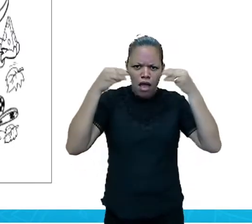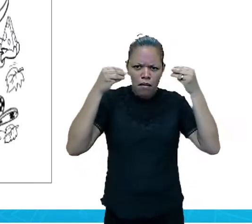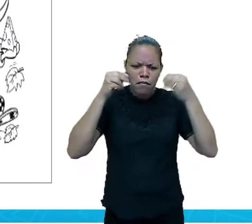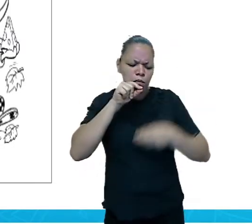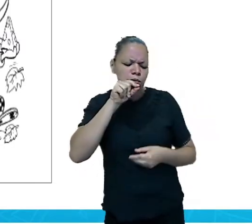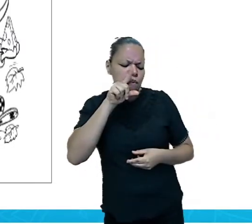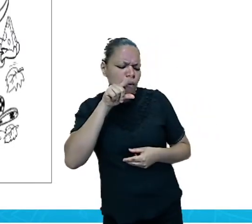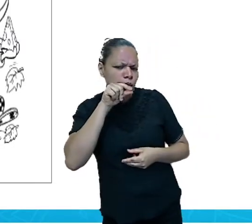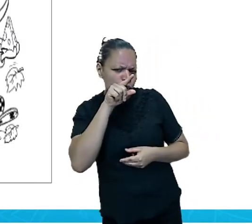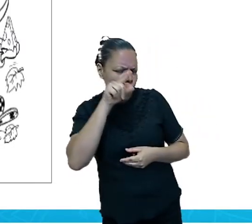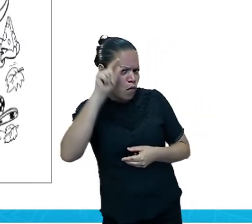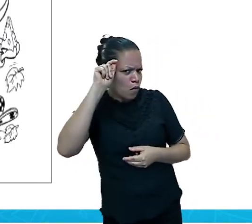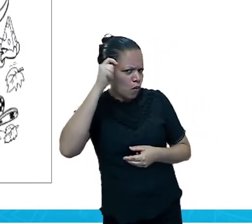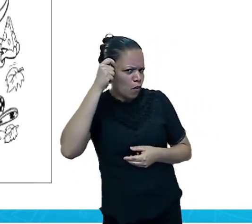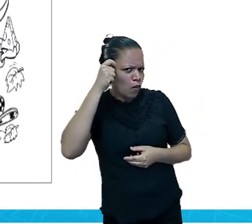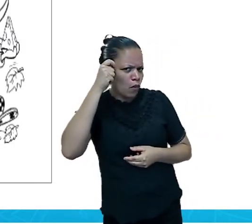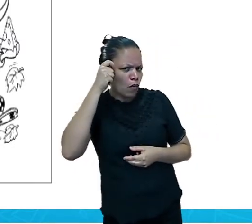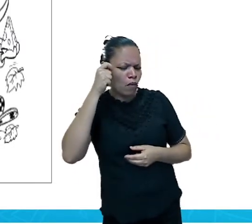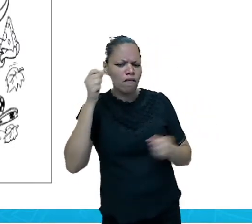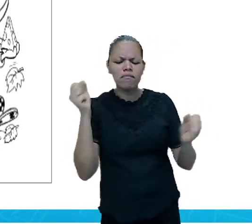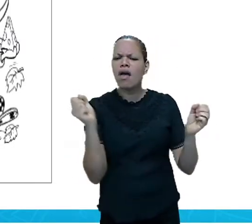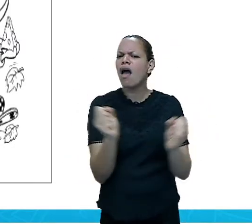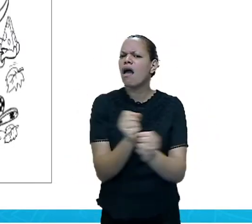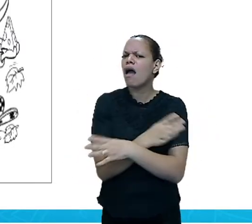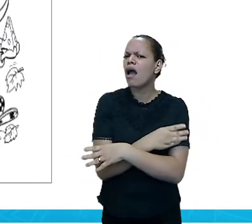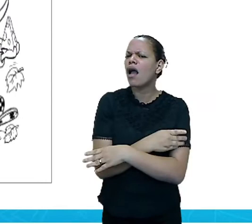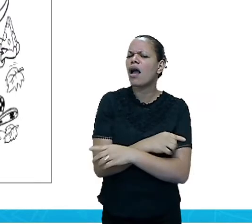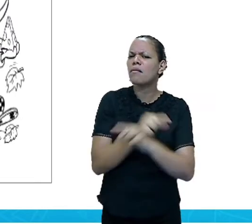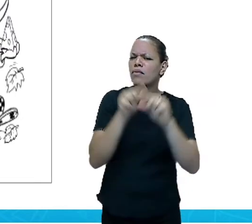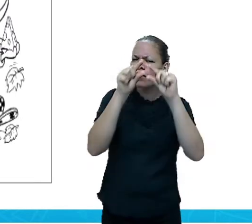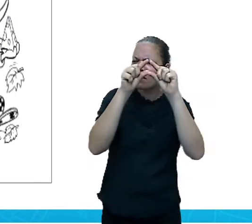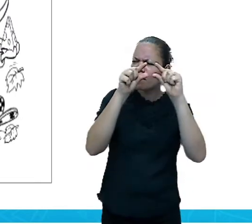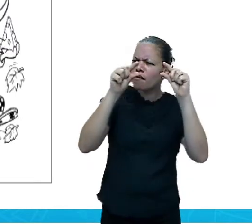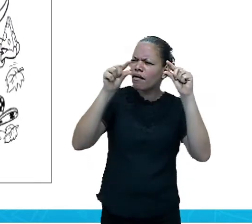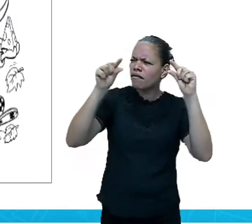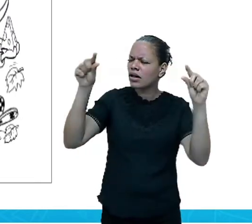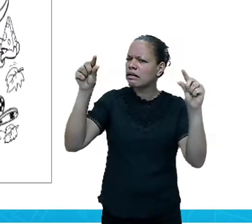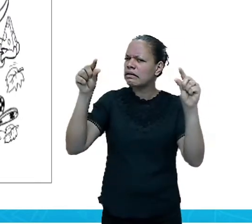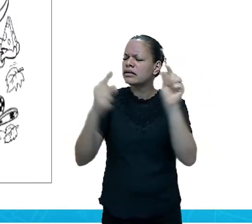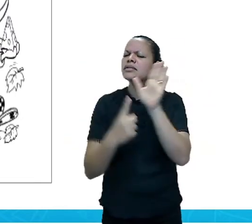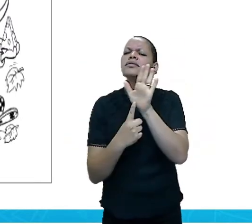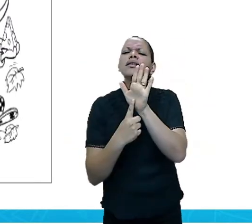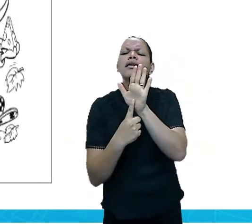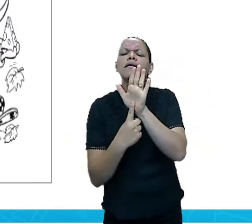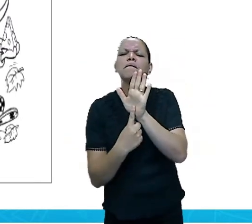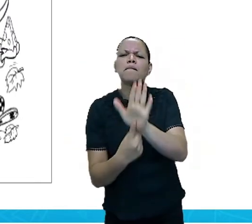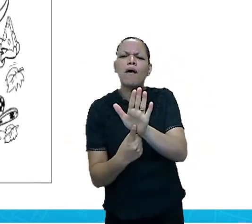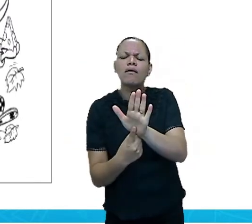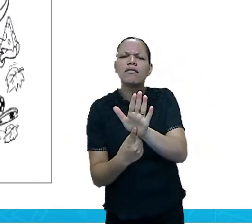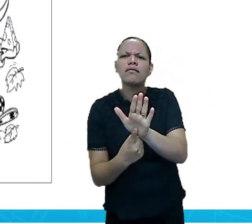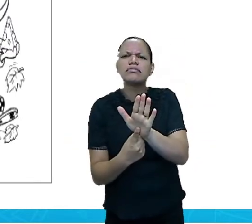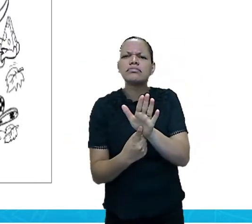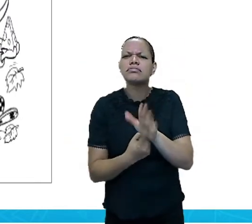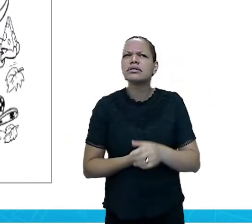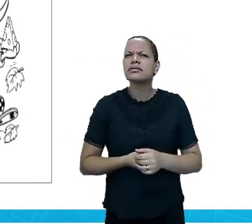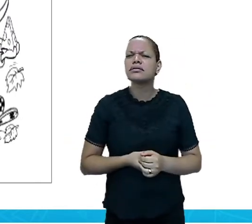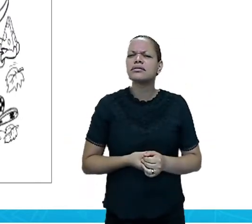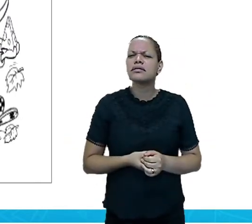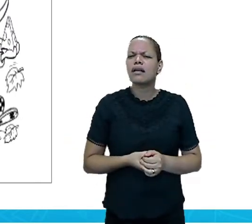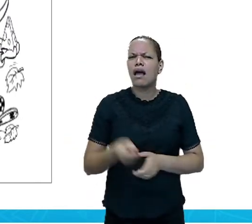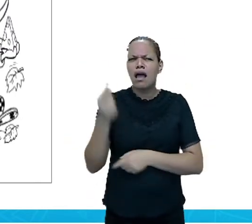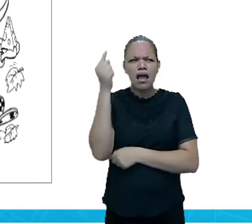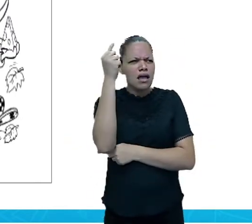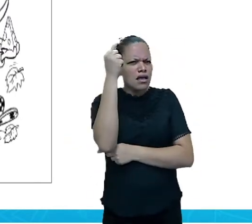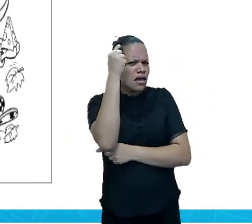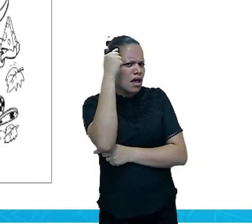uma ideia a respeito da história. Cuidado com quem muito elogia.